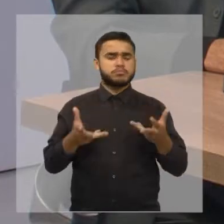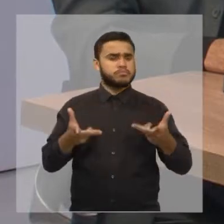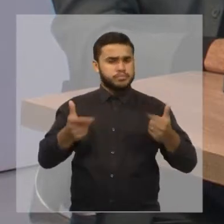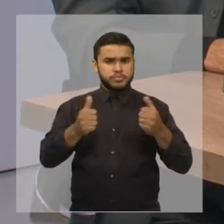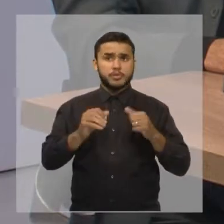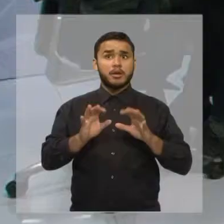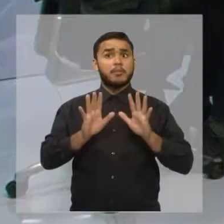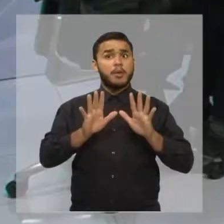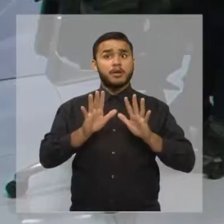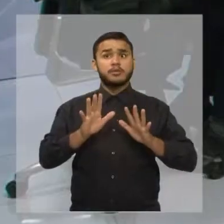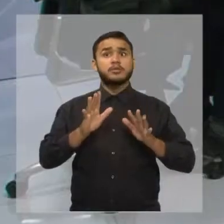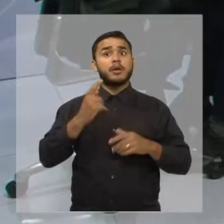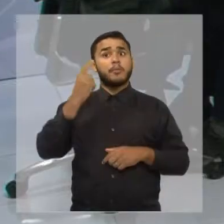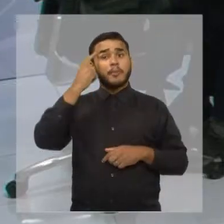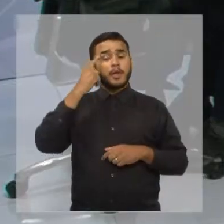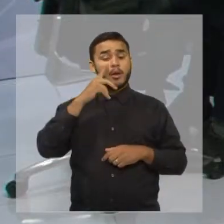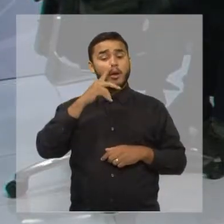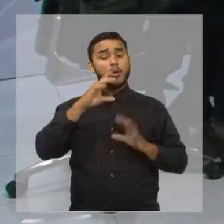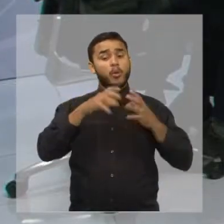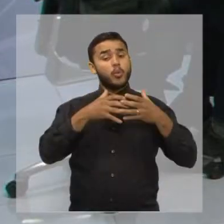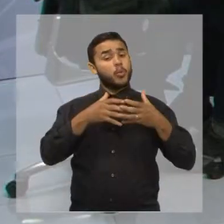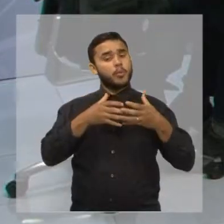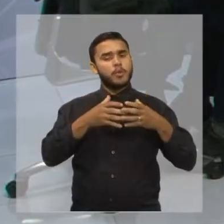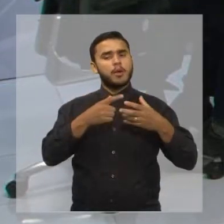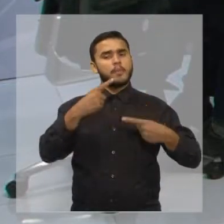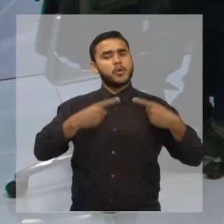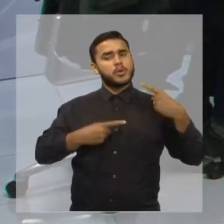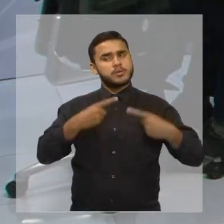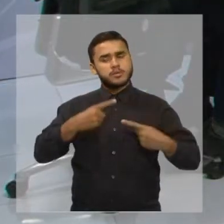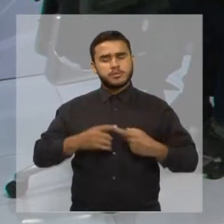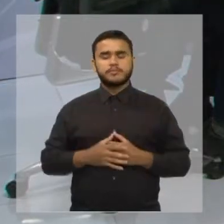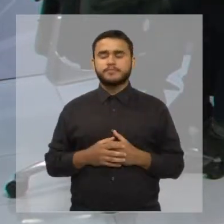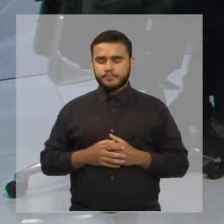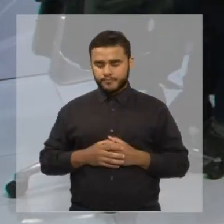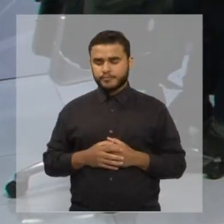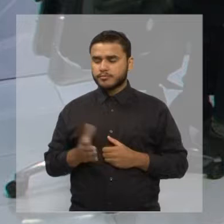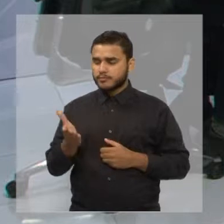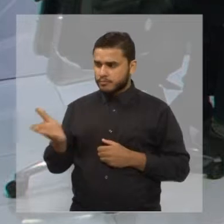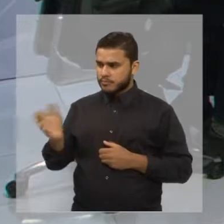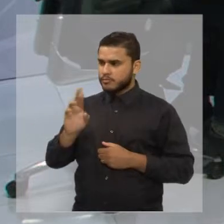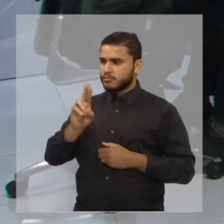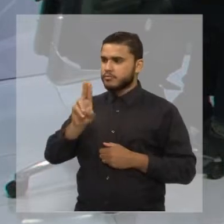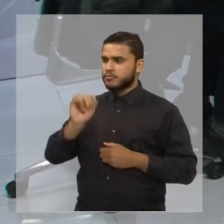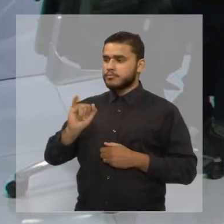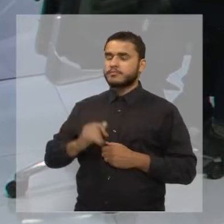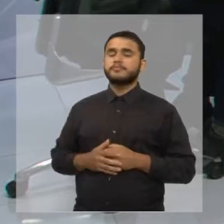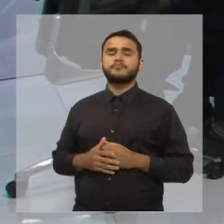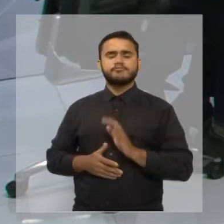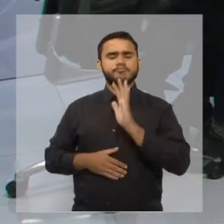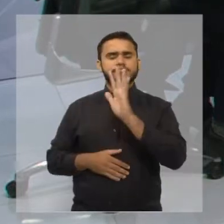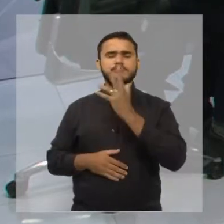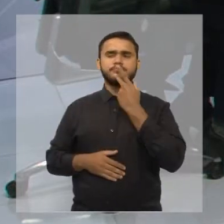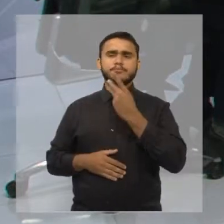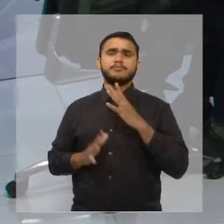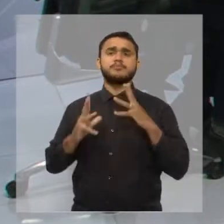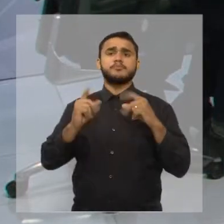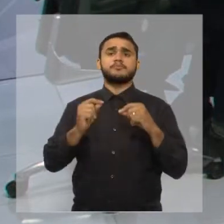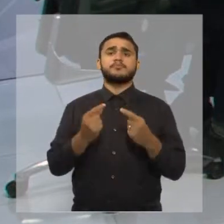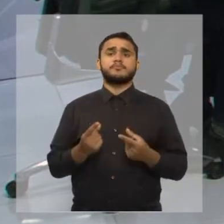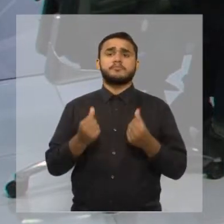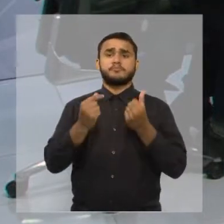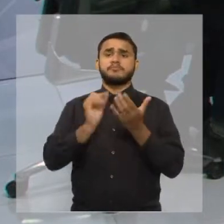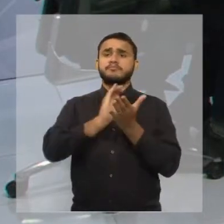excepcional. Professor Rui. Estamos falando de obrigações constitucionais. Em termos de verbas, me parece que essas obrigações estão